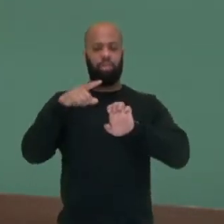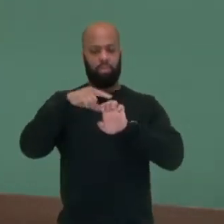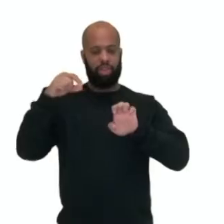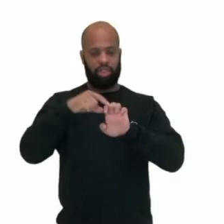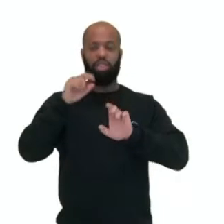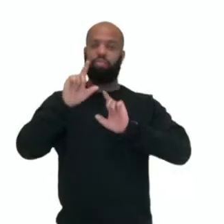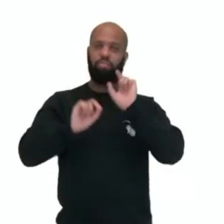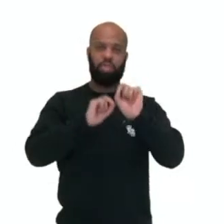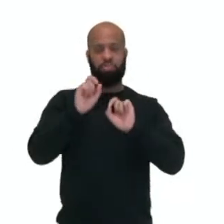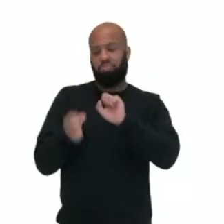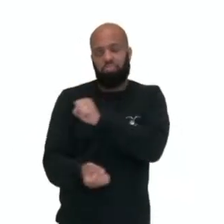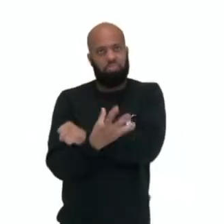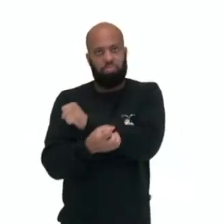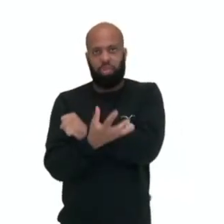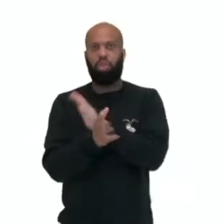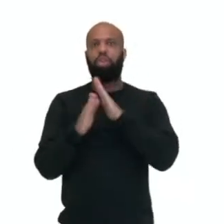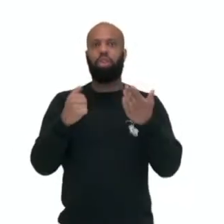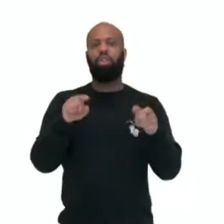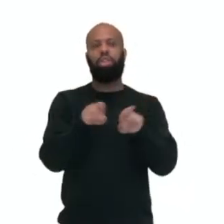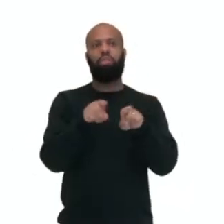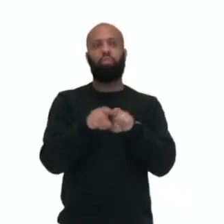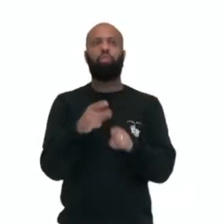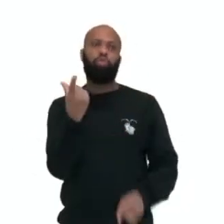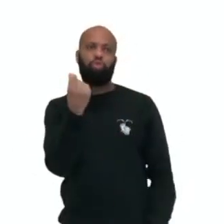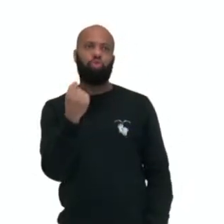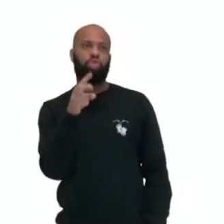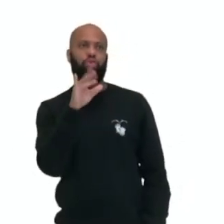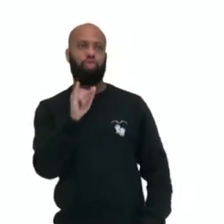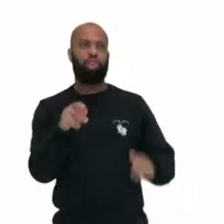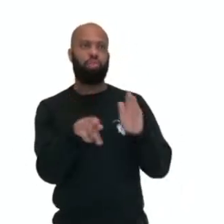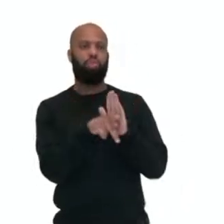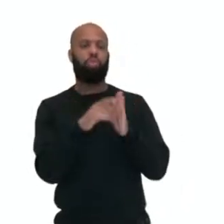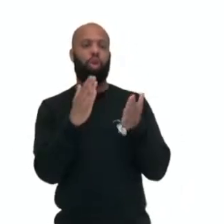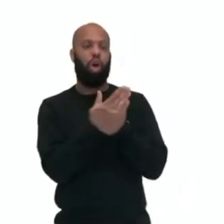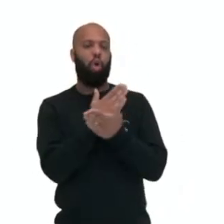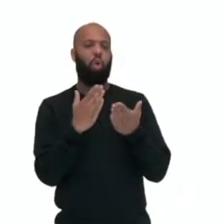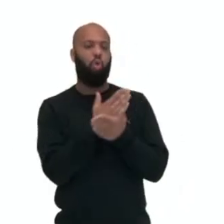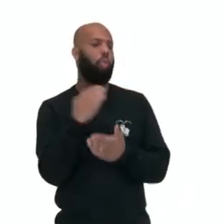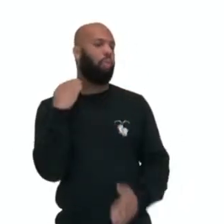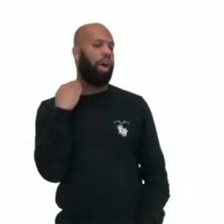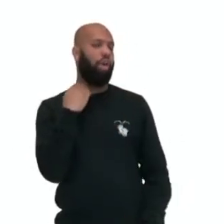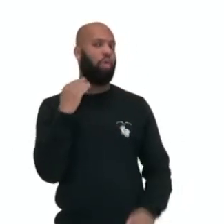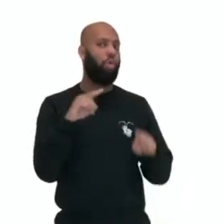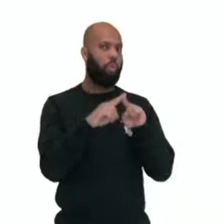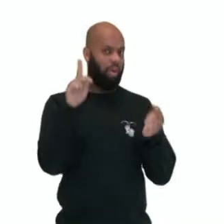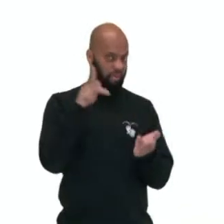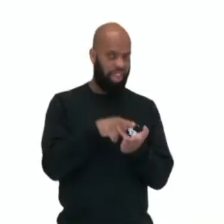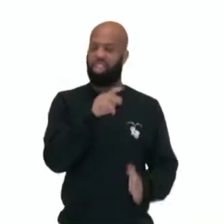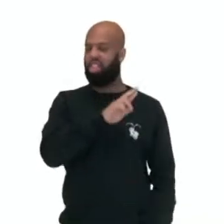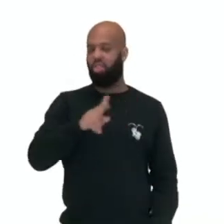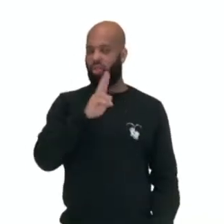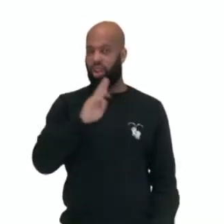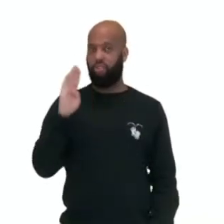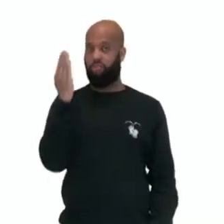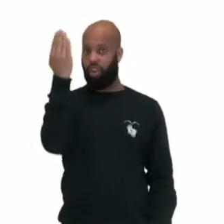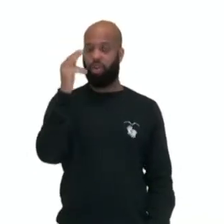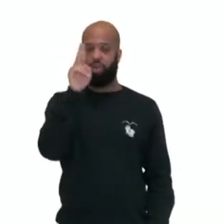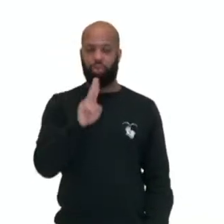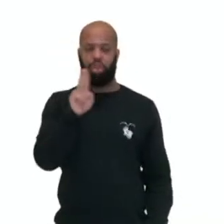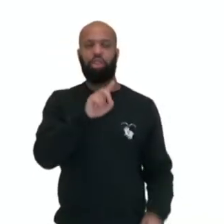Corrupção. Parte desse dinheiro ia para contas fantasmas, e esse dinheiro ainda era usado para